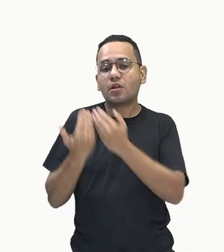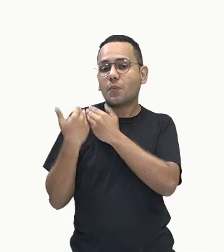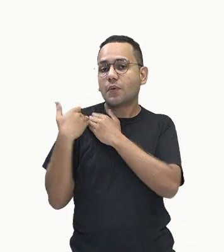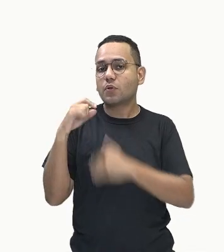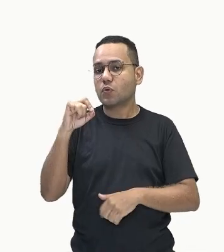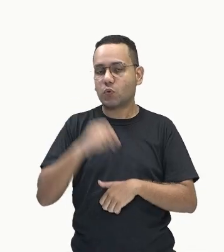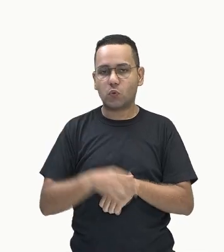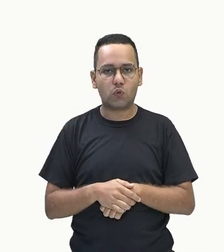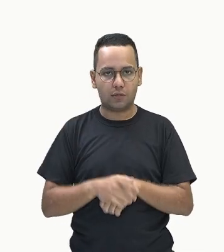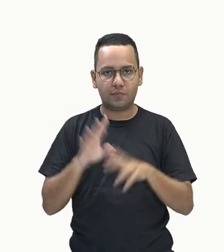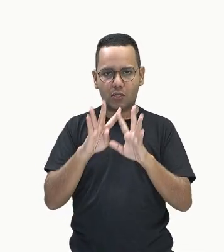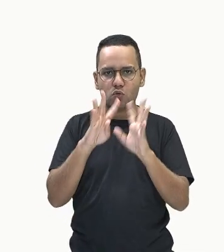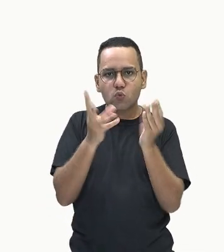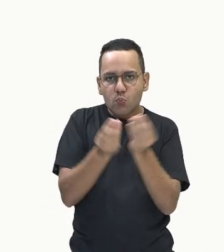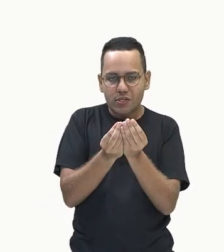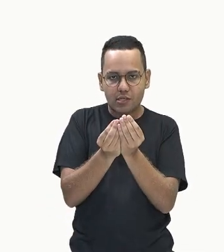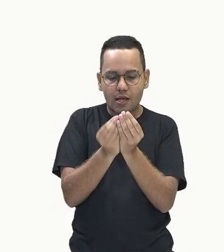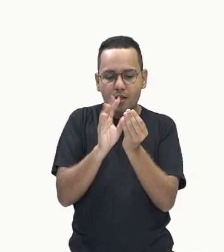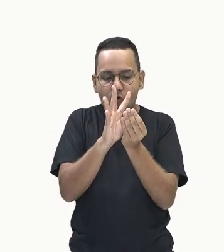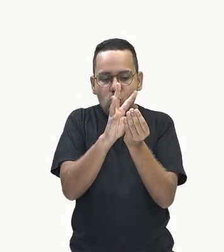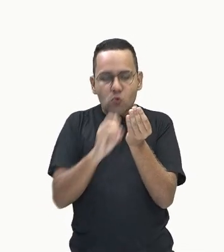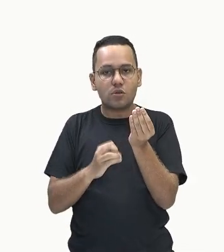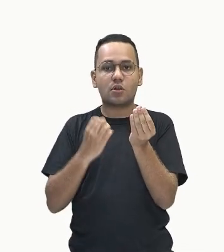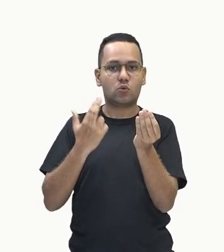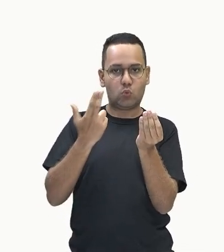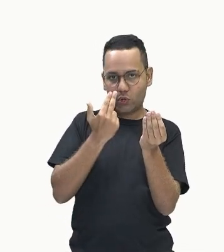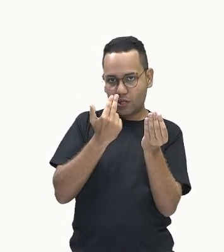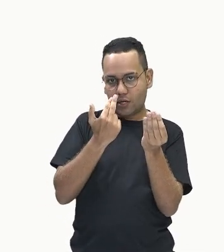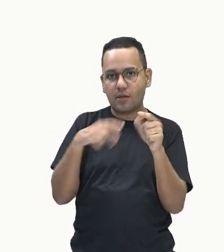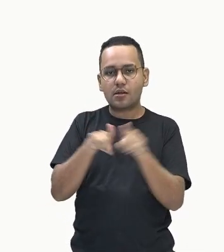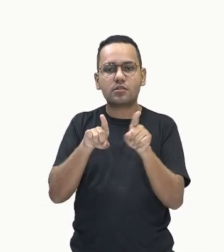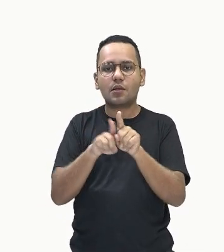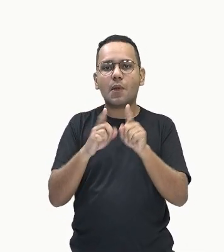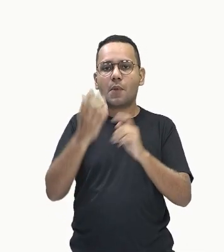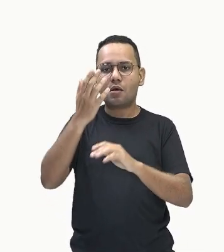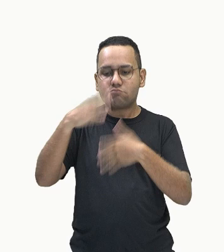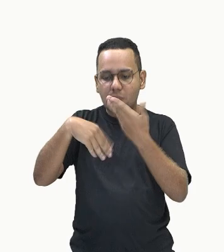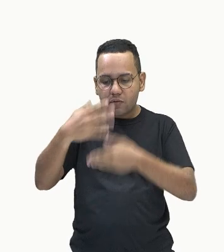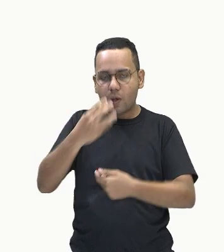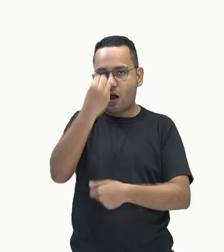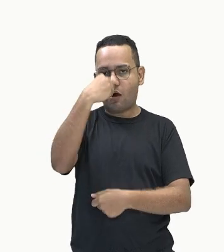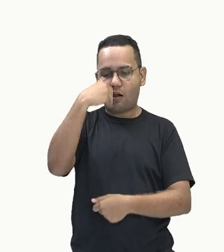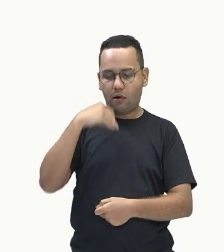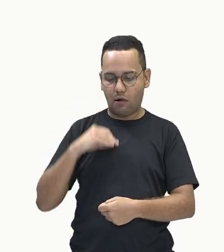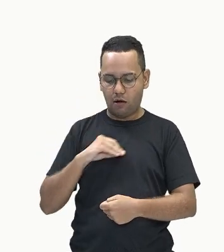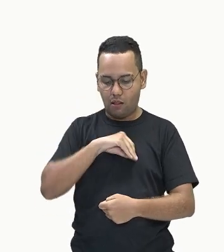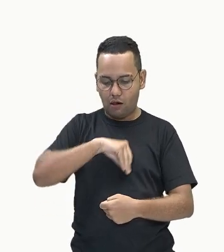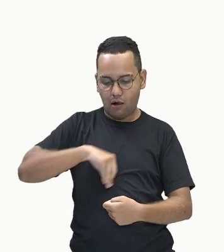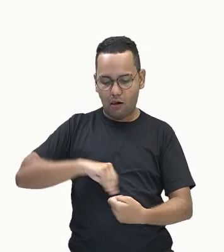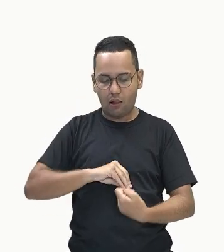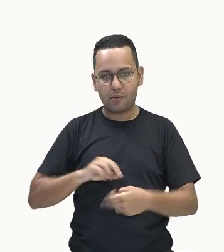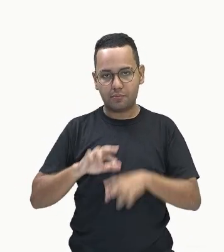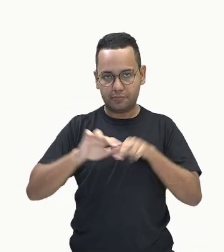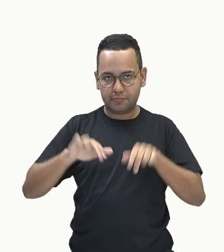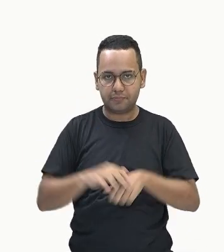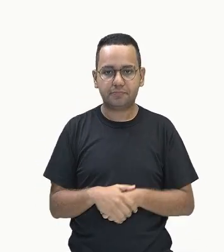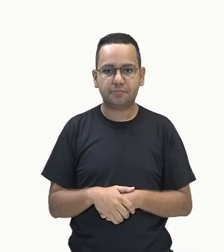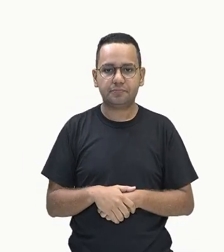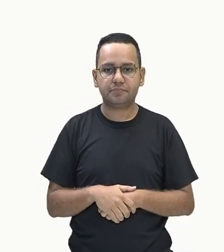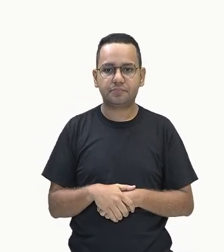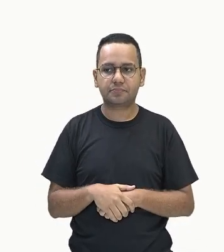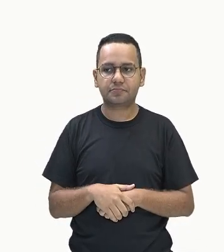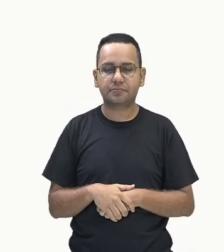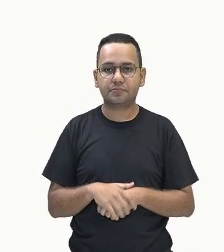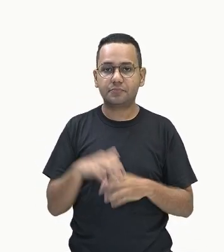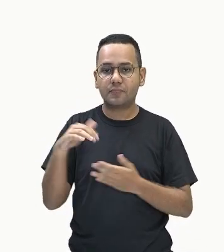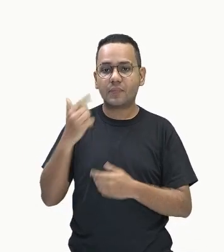né, de nutrientes e também na nossa digestão. Tá bom? Mais abaixo tem o